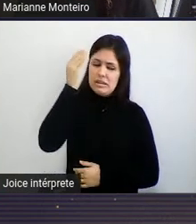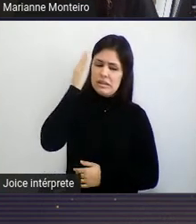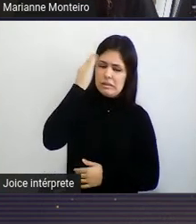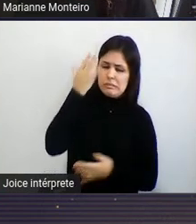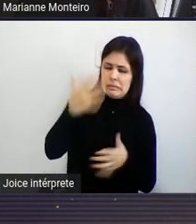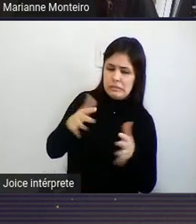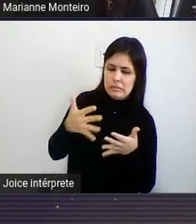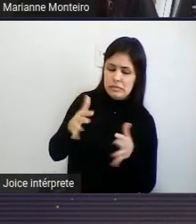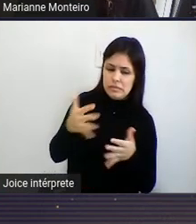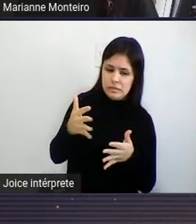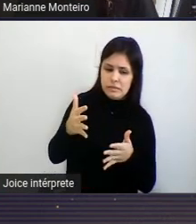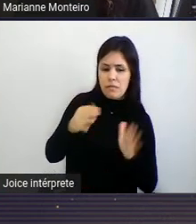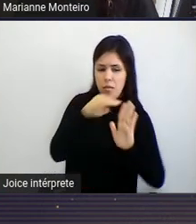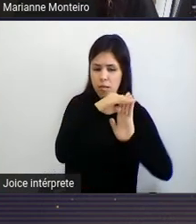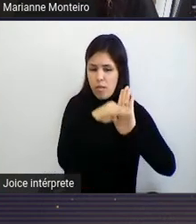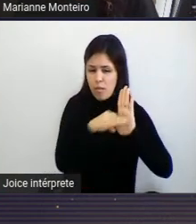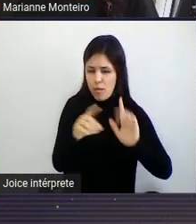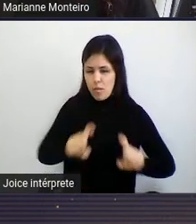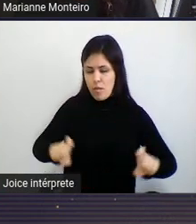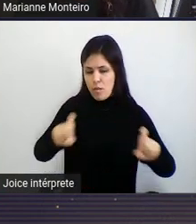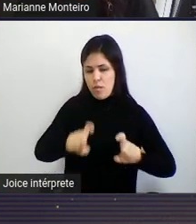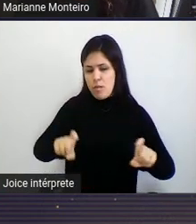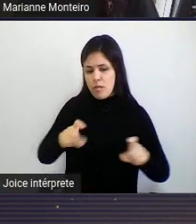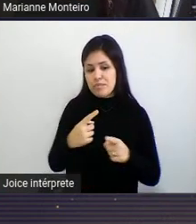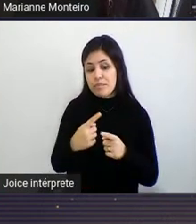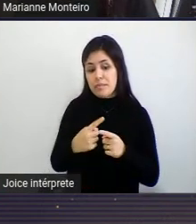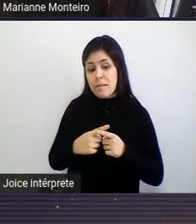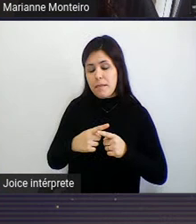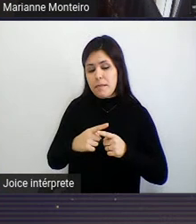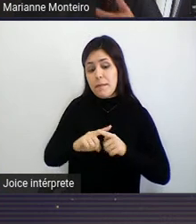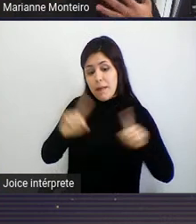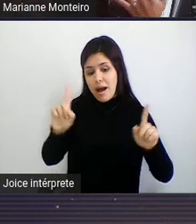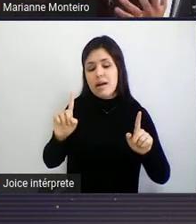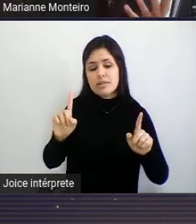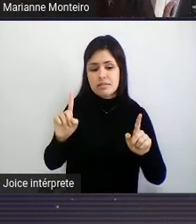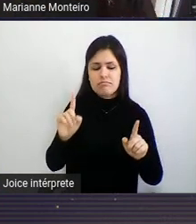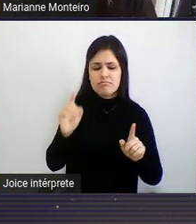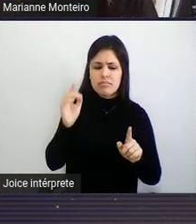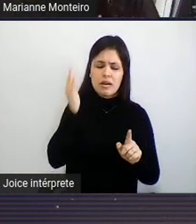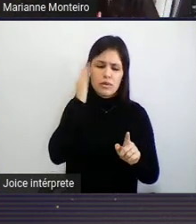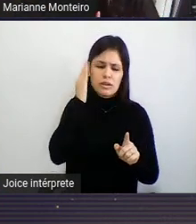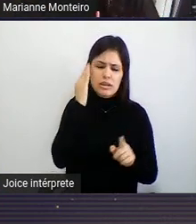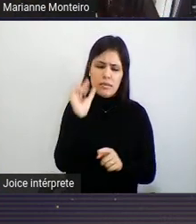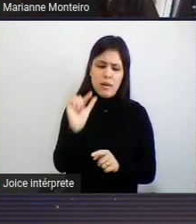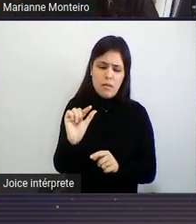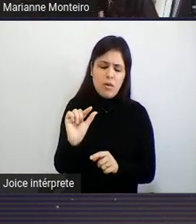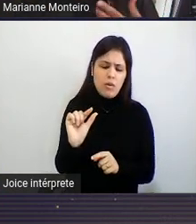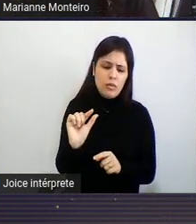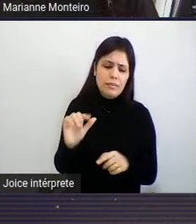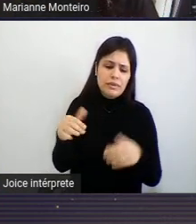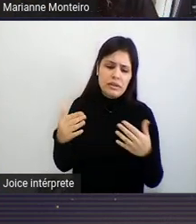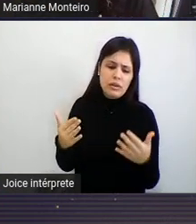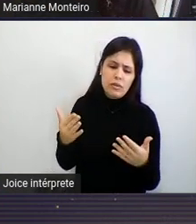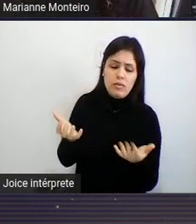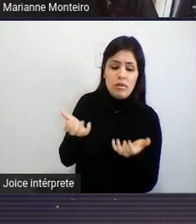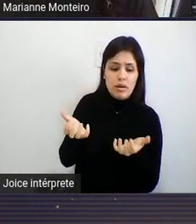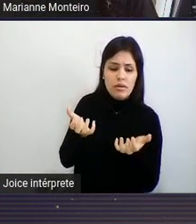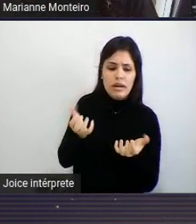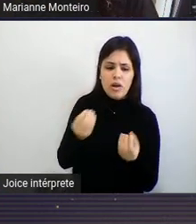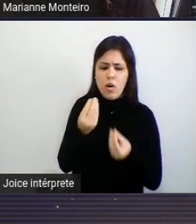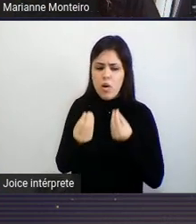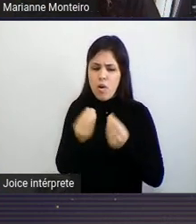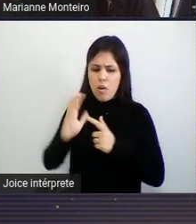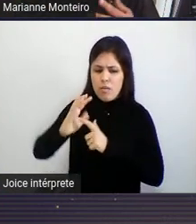sentia, durante a graduação, que eu sabia pouco sobre esses algoritmos inteligentes e sobre como machine learning e deep